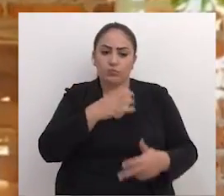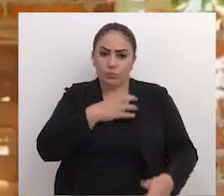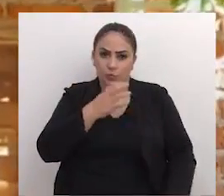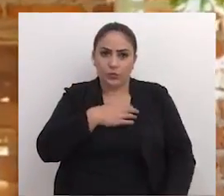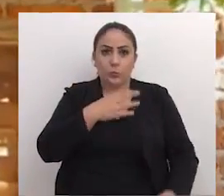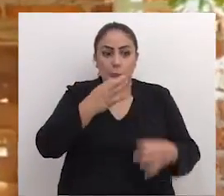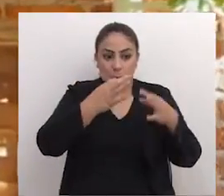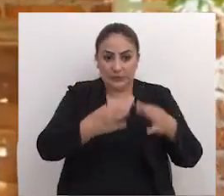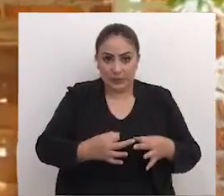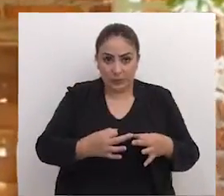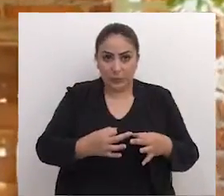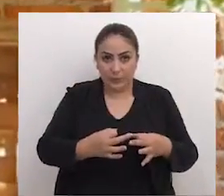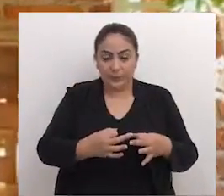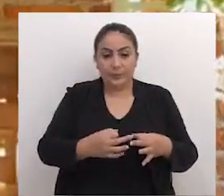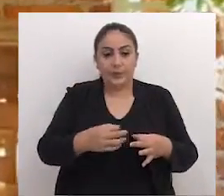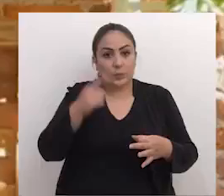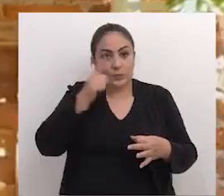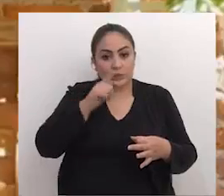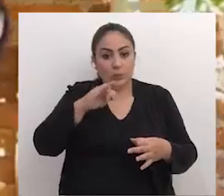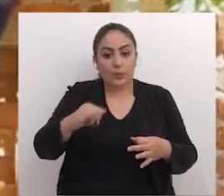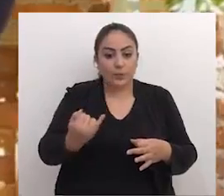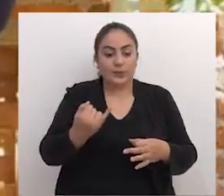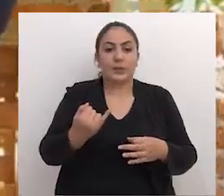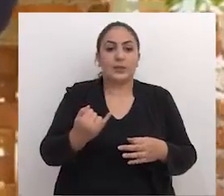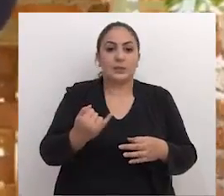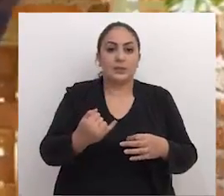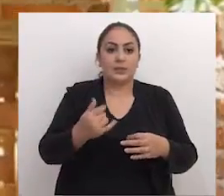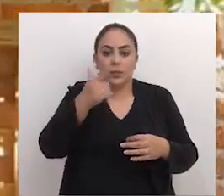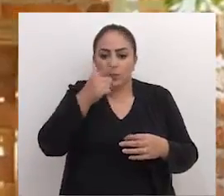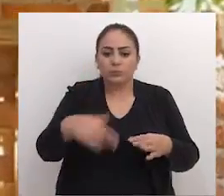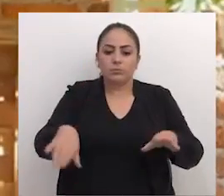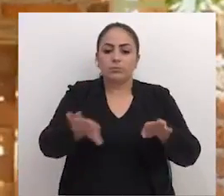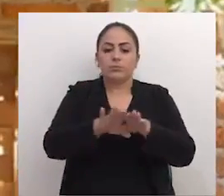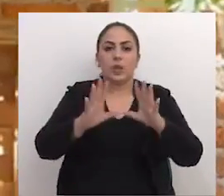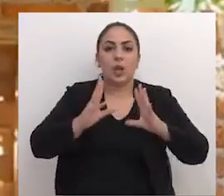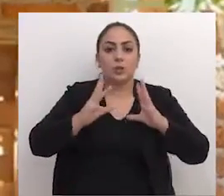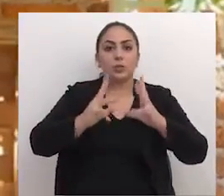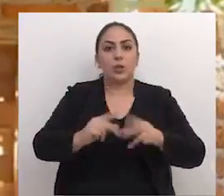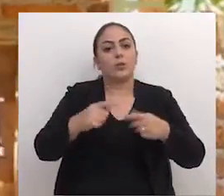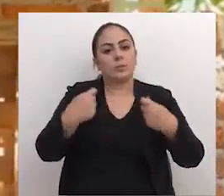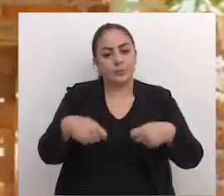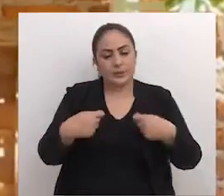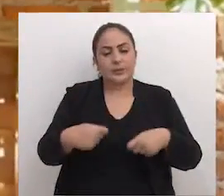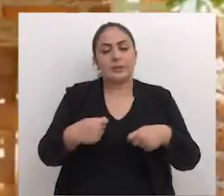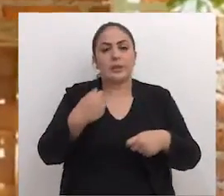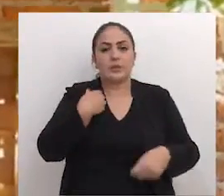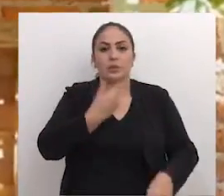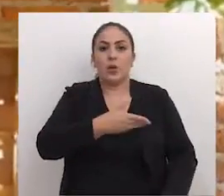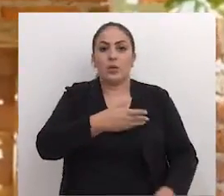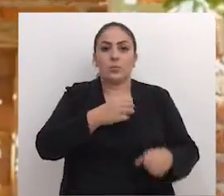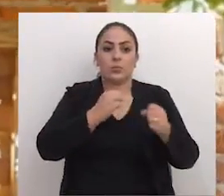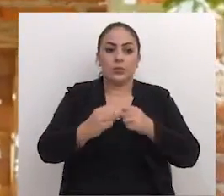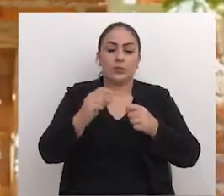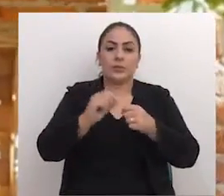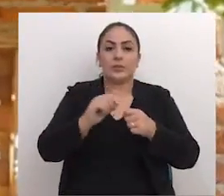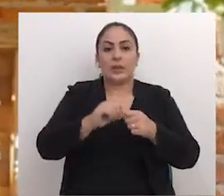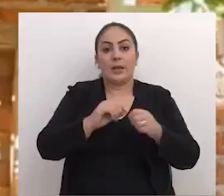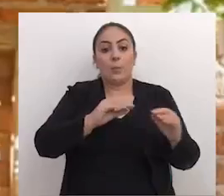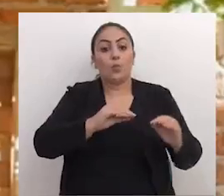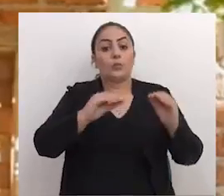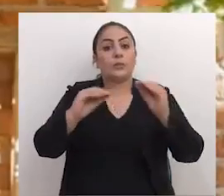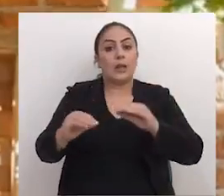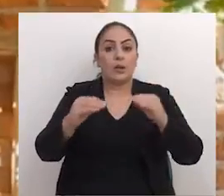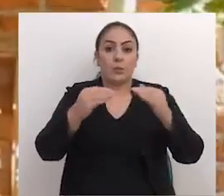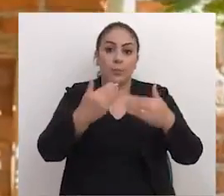de forma correta e dando oportunidade de igualdade para todos, é necessário que nós façamos o adiamento da